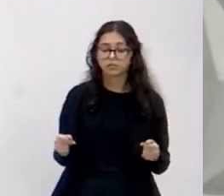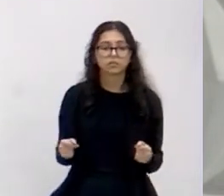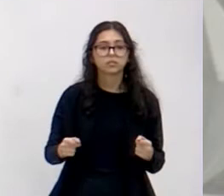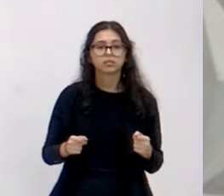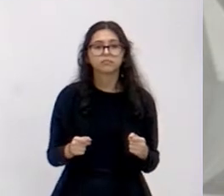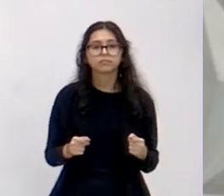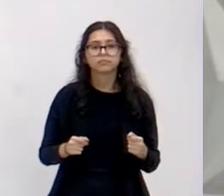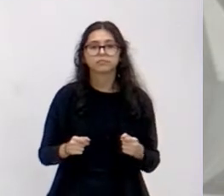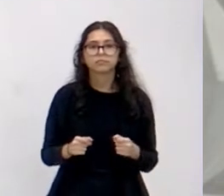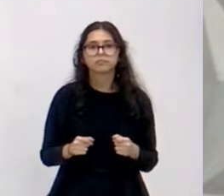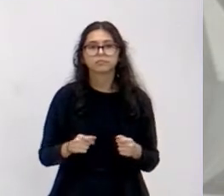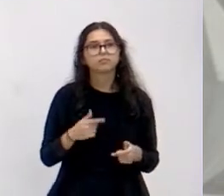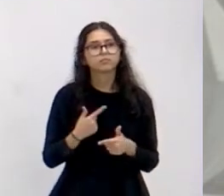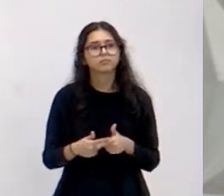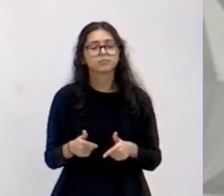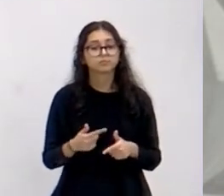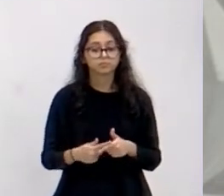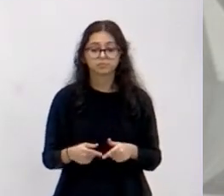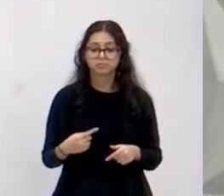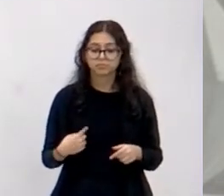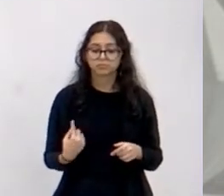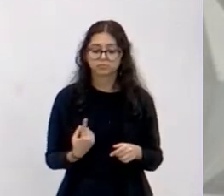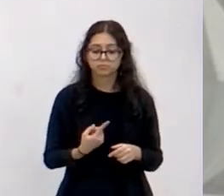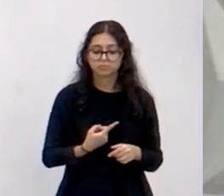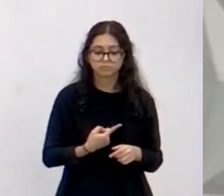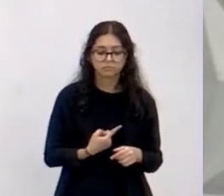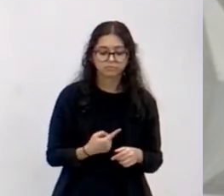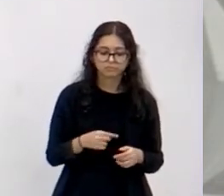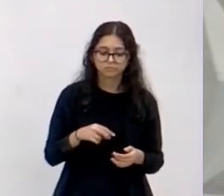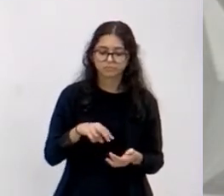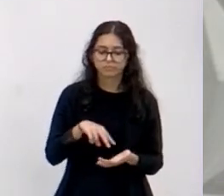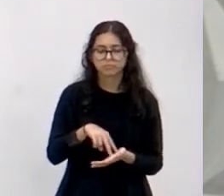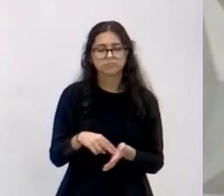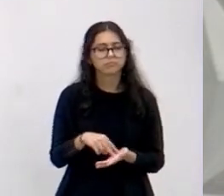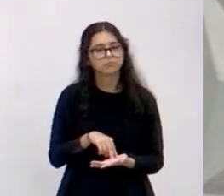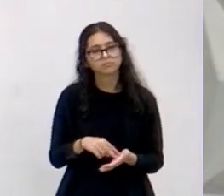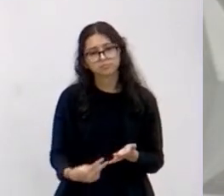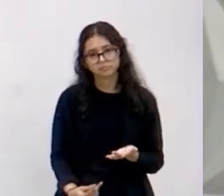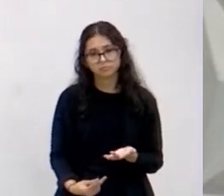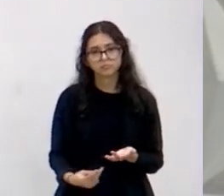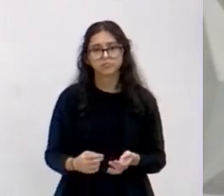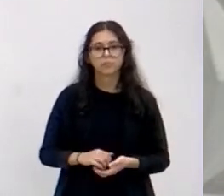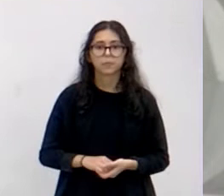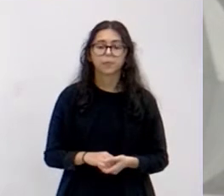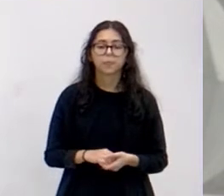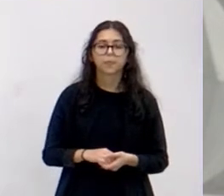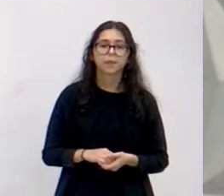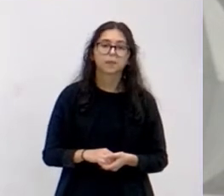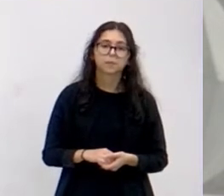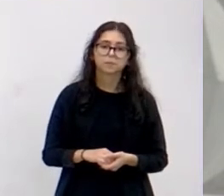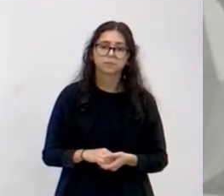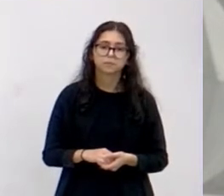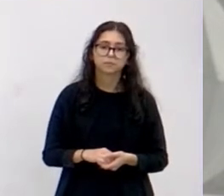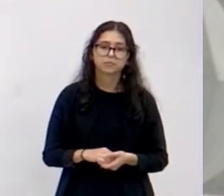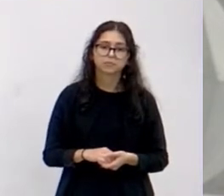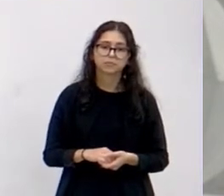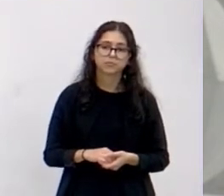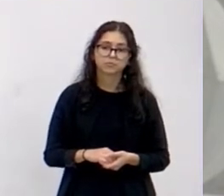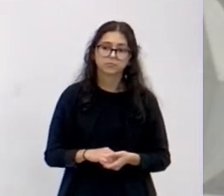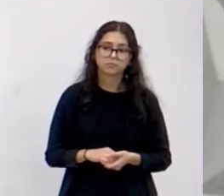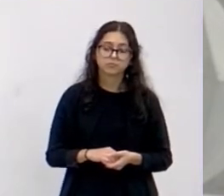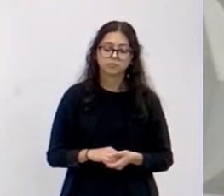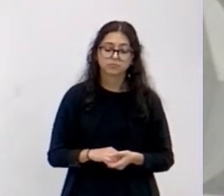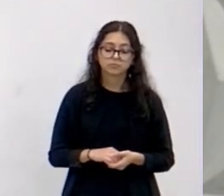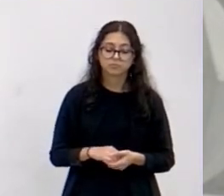para desequilibrar nos deixar nos como o que é completamente amedrontados isso é